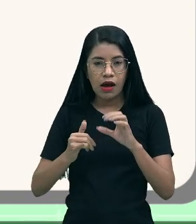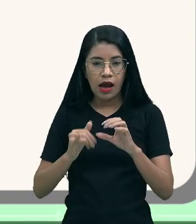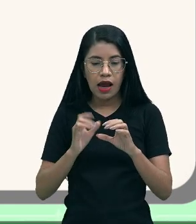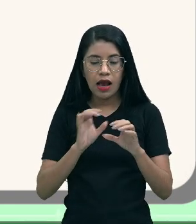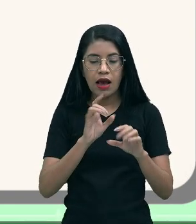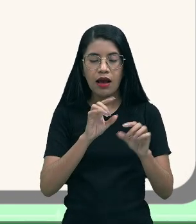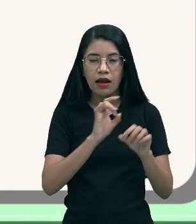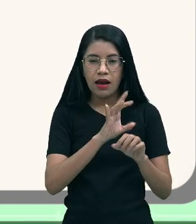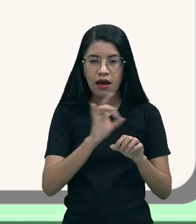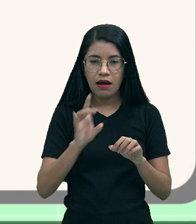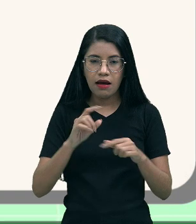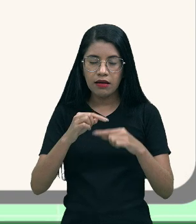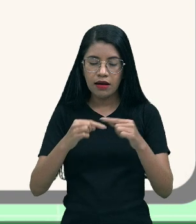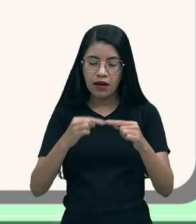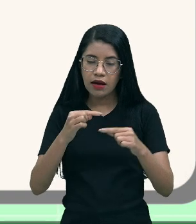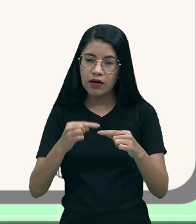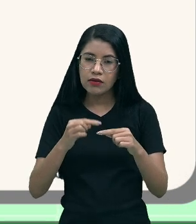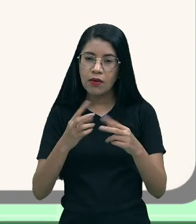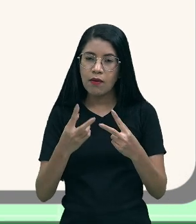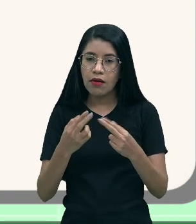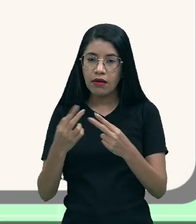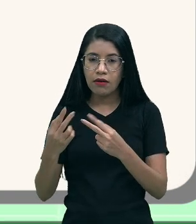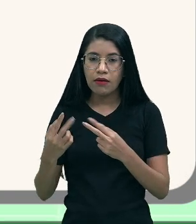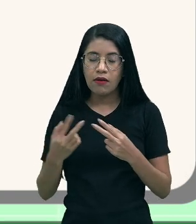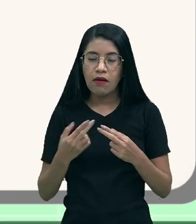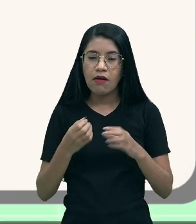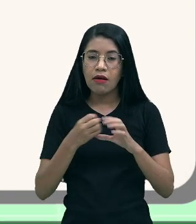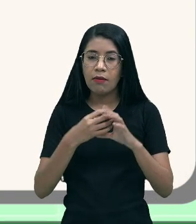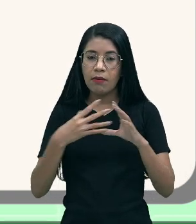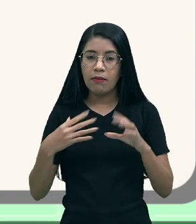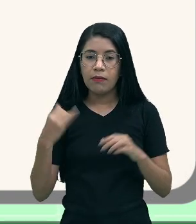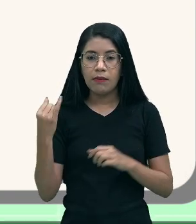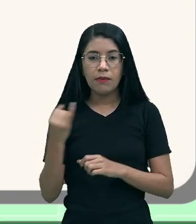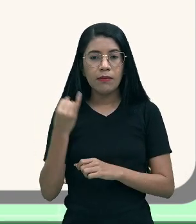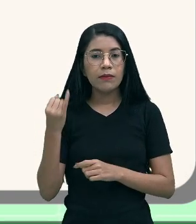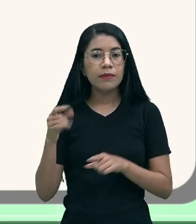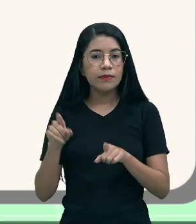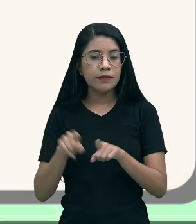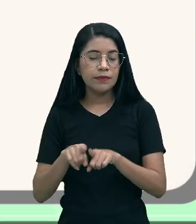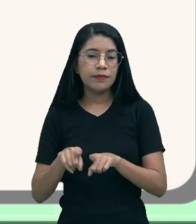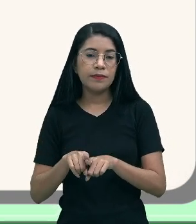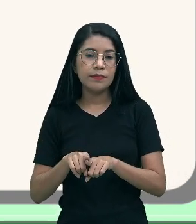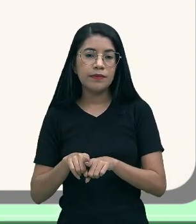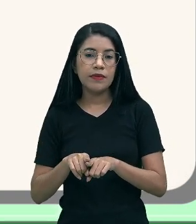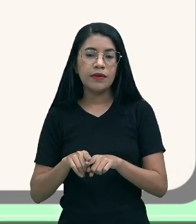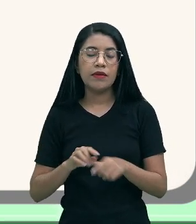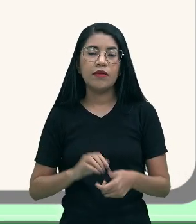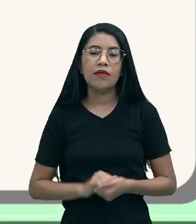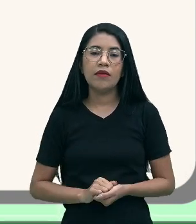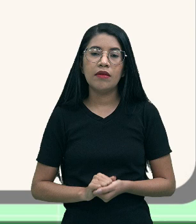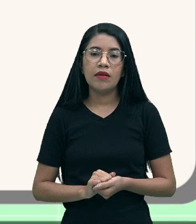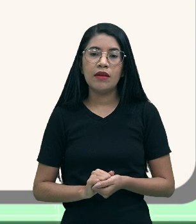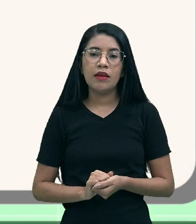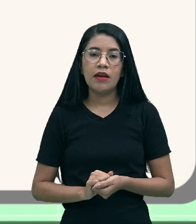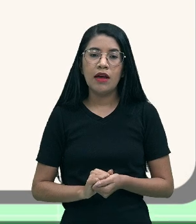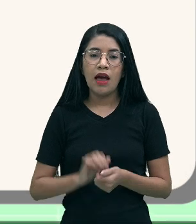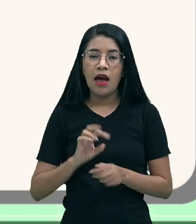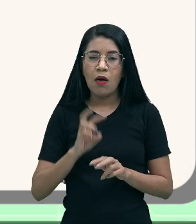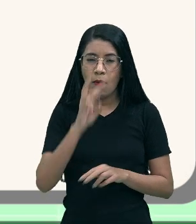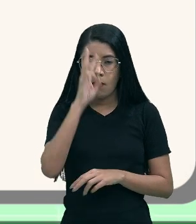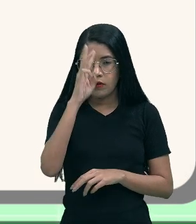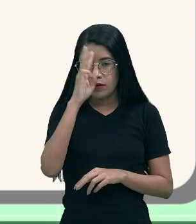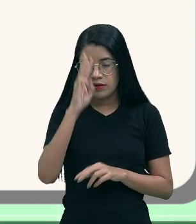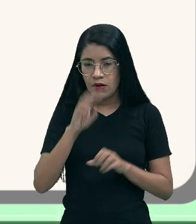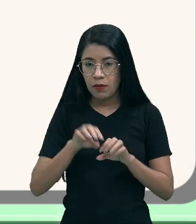é a mesma, é igual. Isso é característica muito importante também. Apesar da diferença de potencial ser dividida,